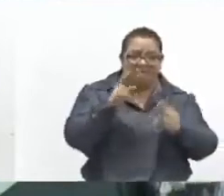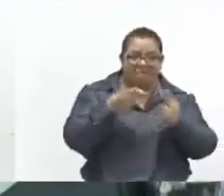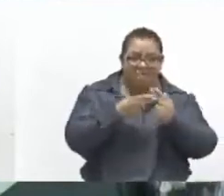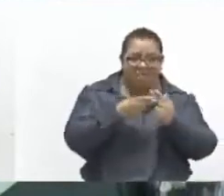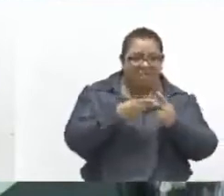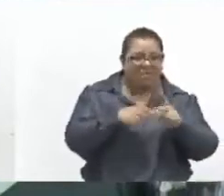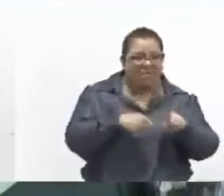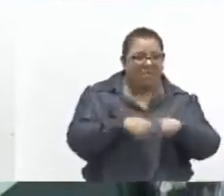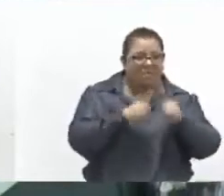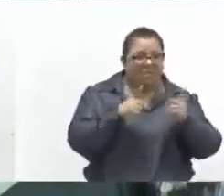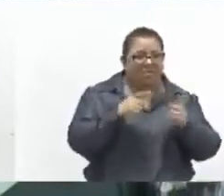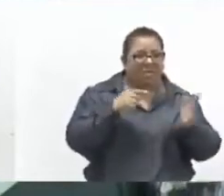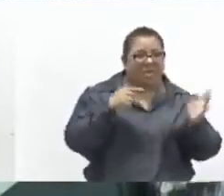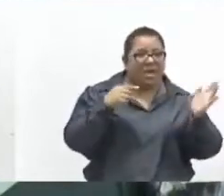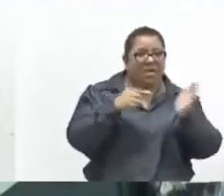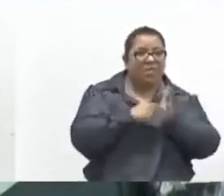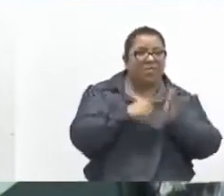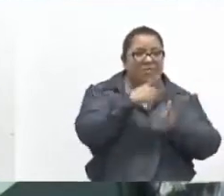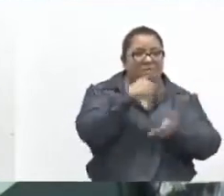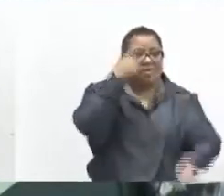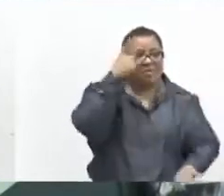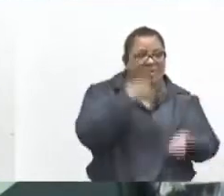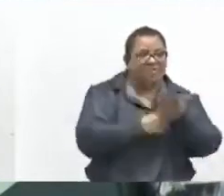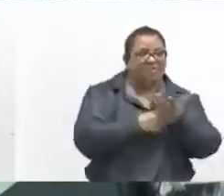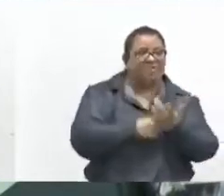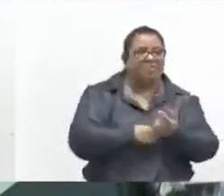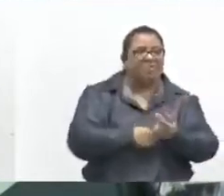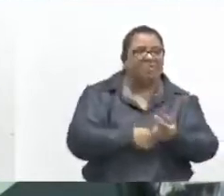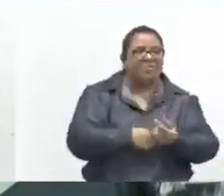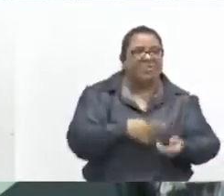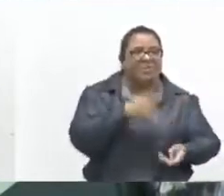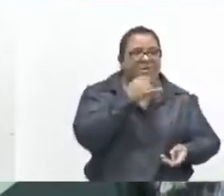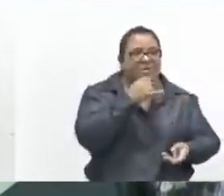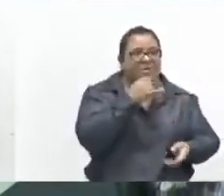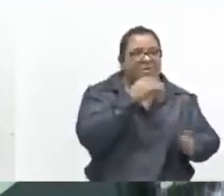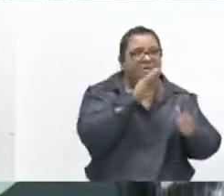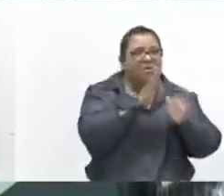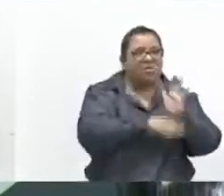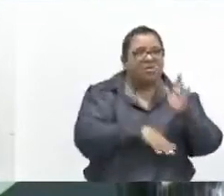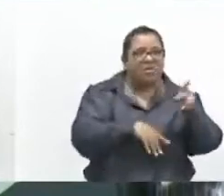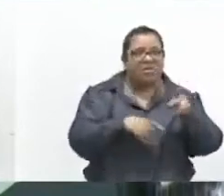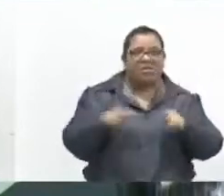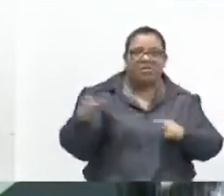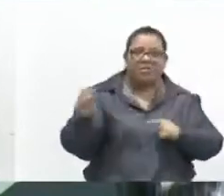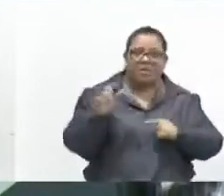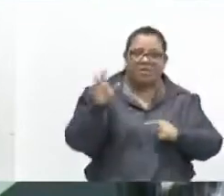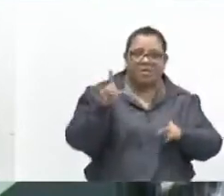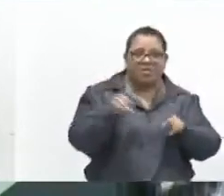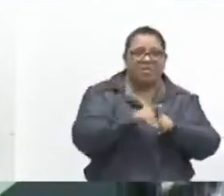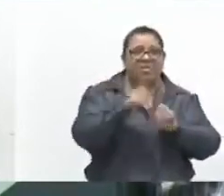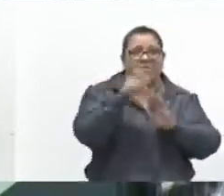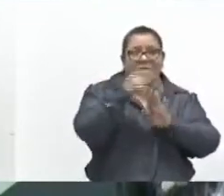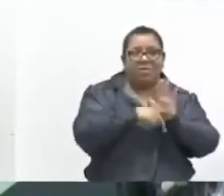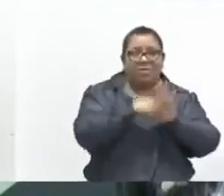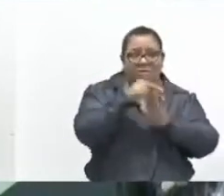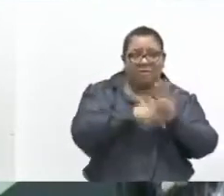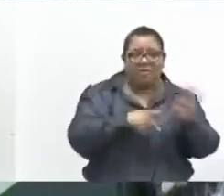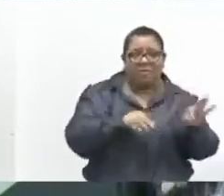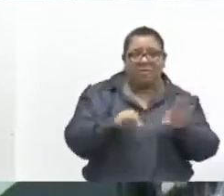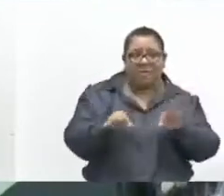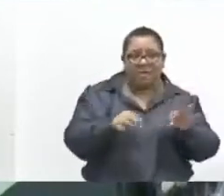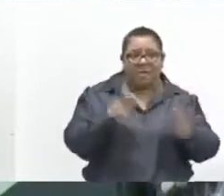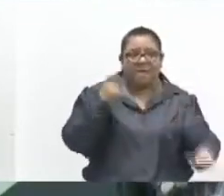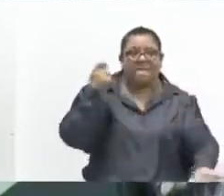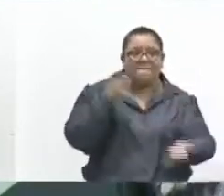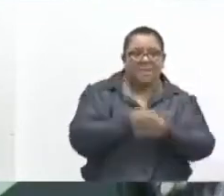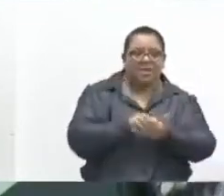que a gente estipular isso num plano e amarrar isso. E sem tirar também que a gente não pode definir um valor num plano e obrigar já a UNEMAT a pagar